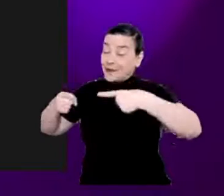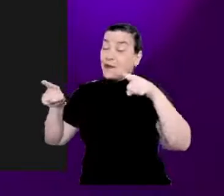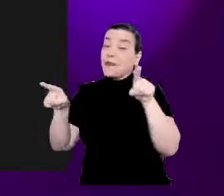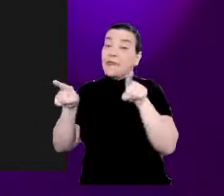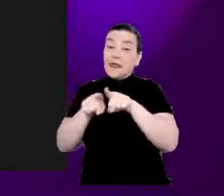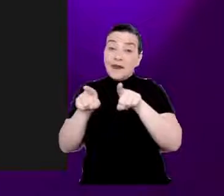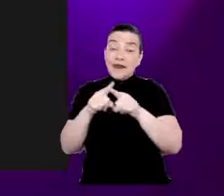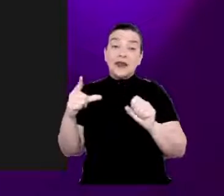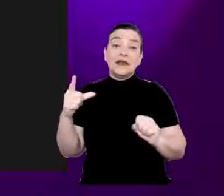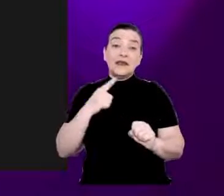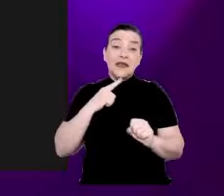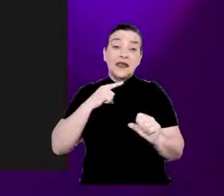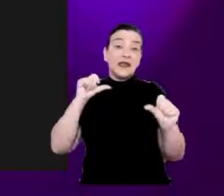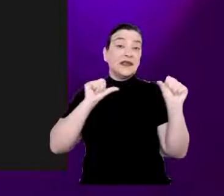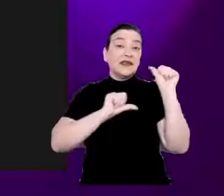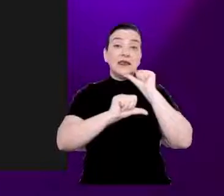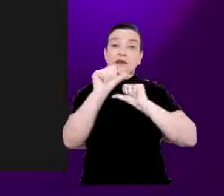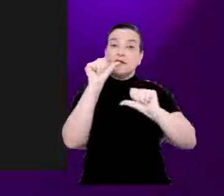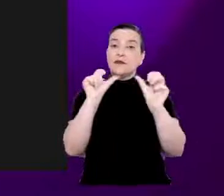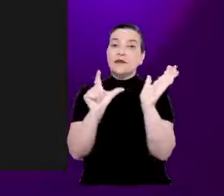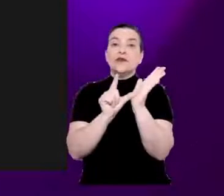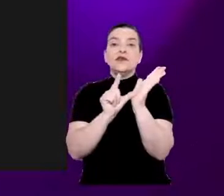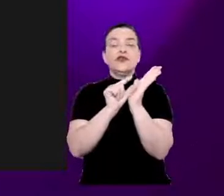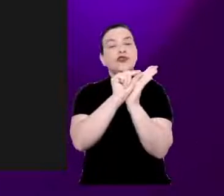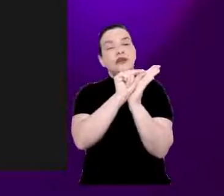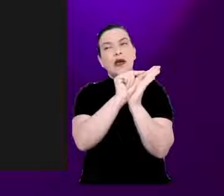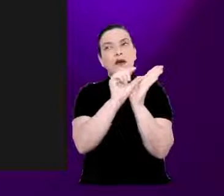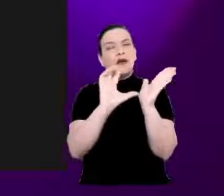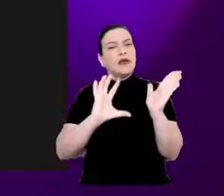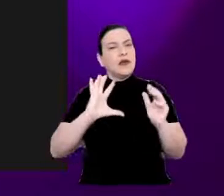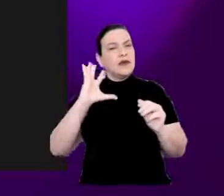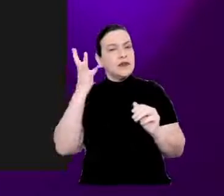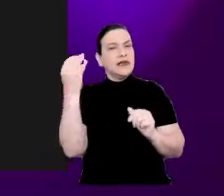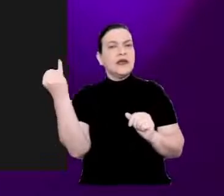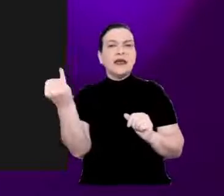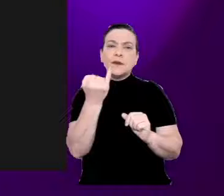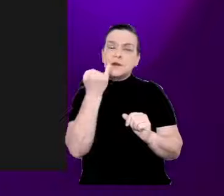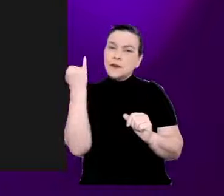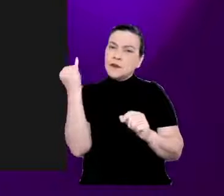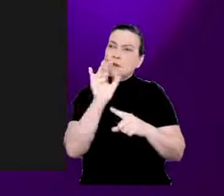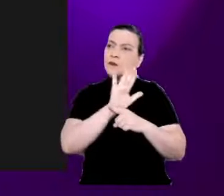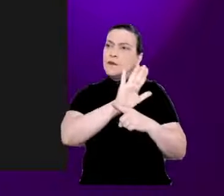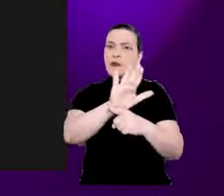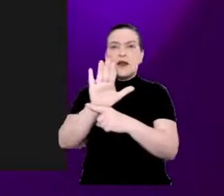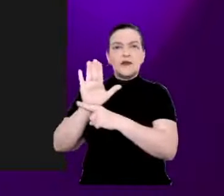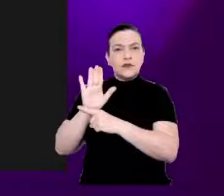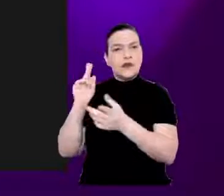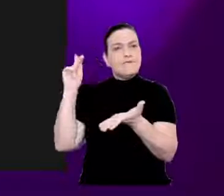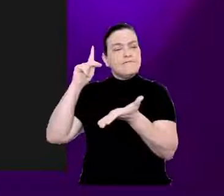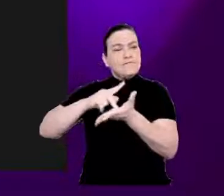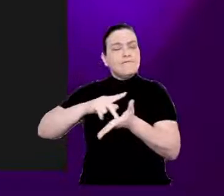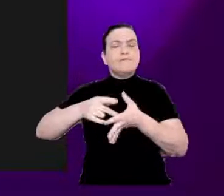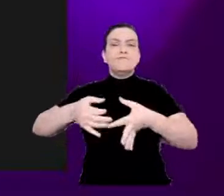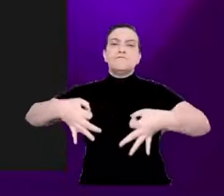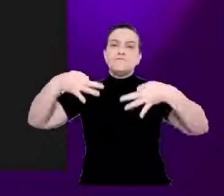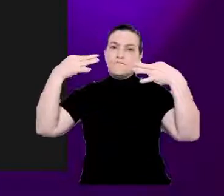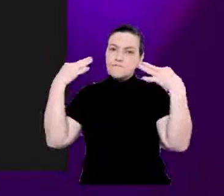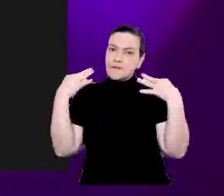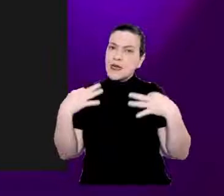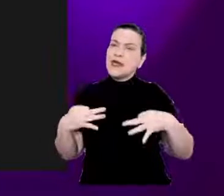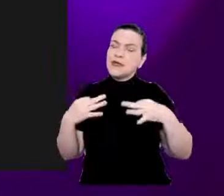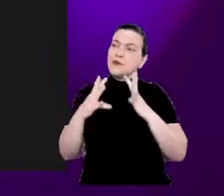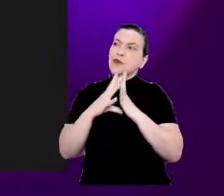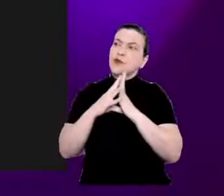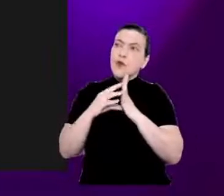a questão da transformação digital, que acaba sendo necessária para garantir a escalabilidade desses